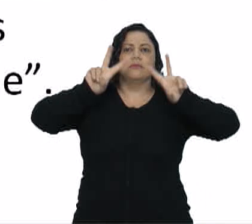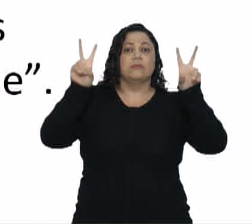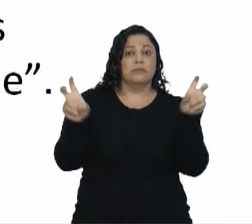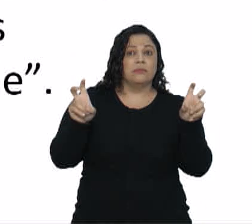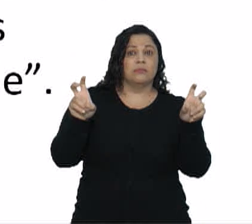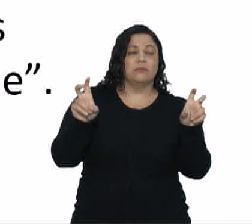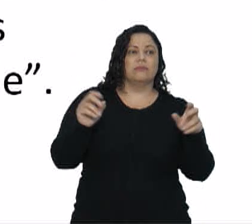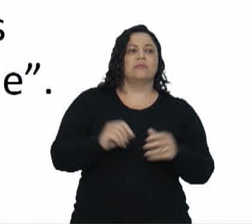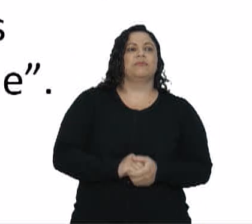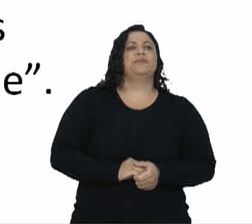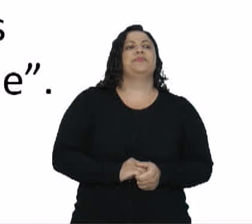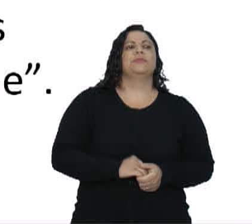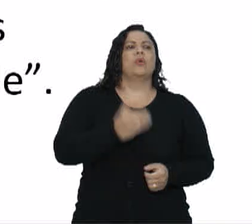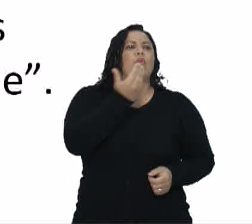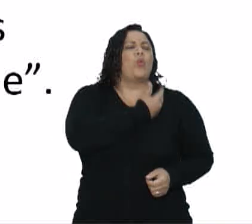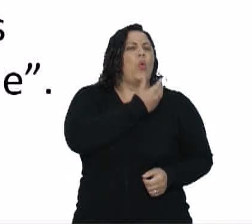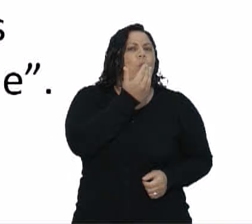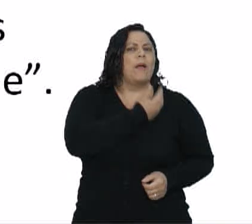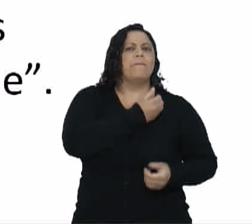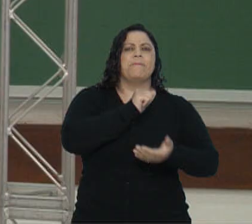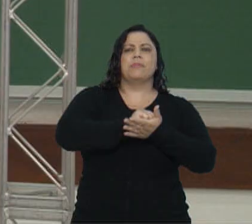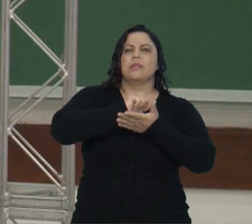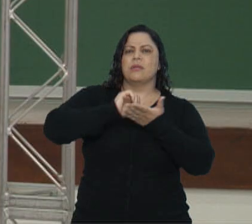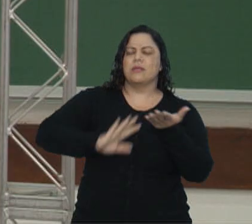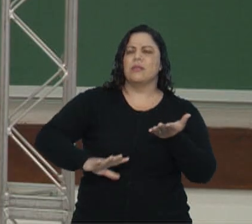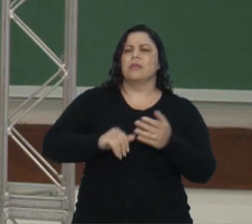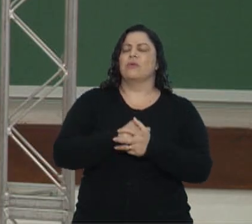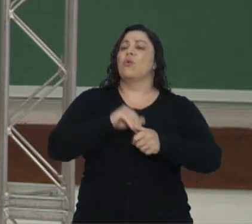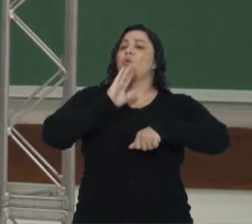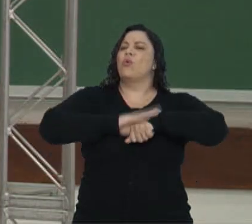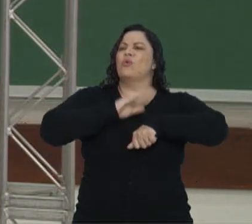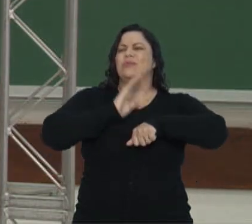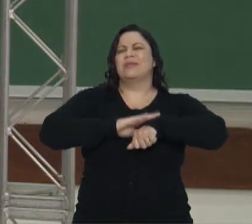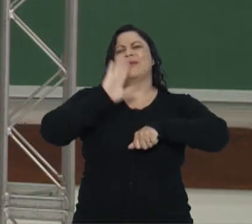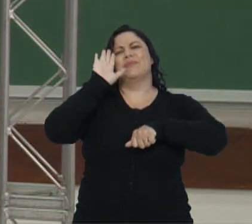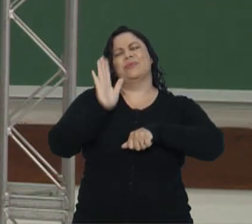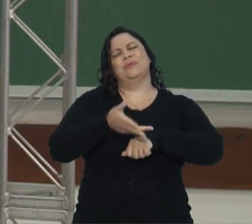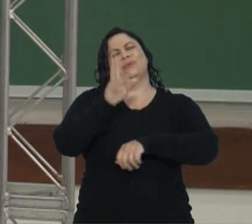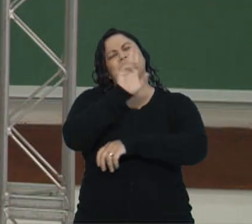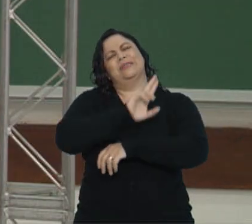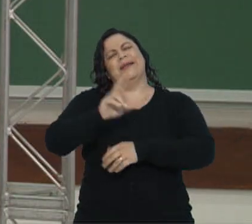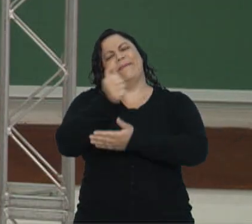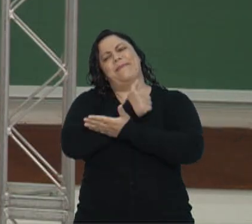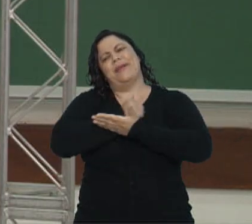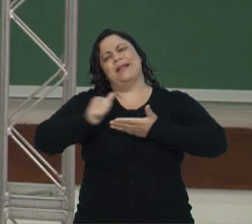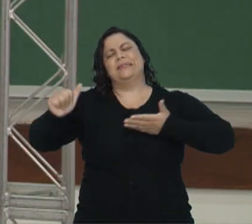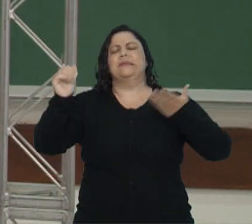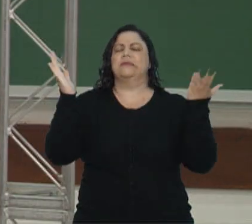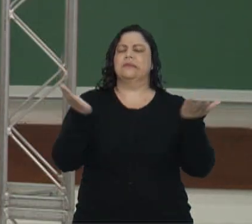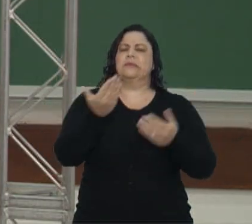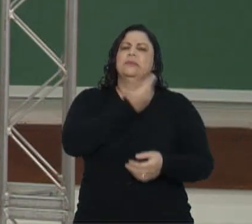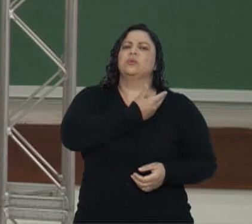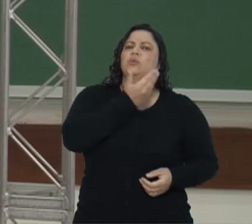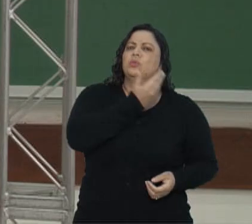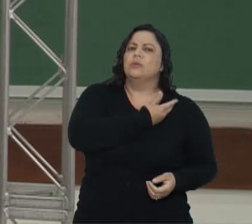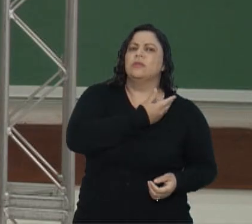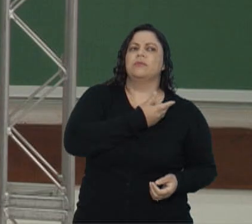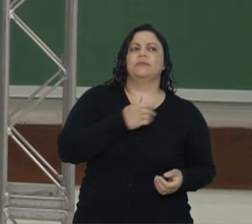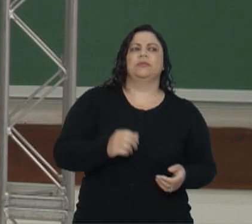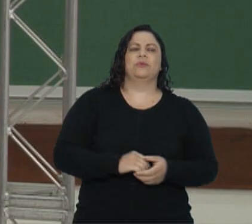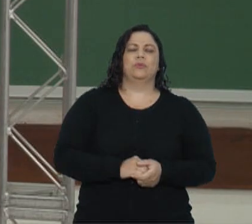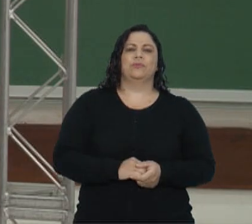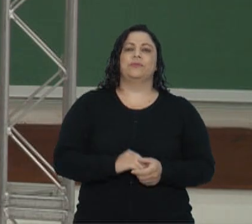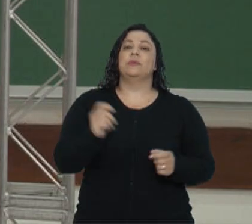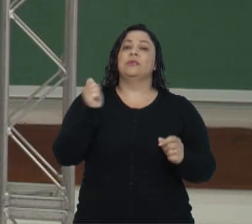amigos e exercícios. O tempo despendido com amigos e com exercícios. Com é uma preposiçãozinha, não é isso?